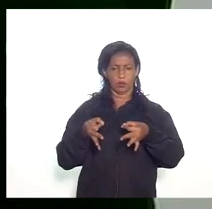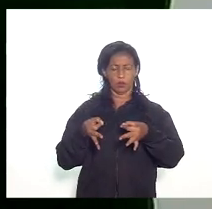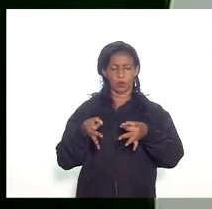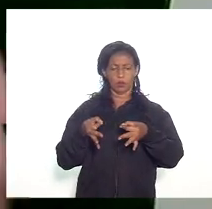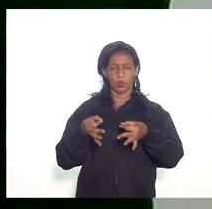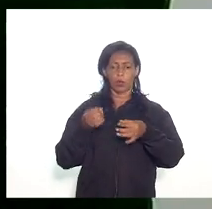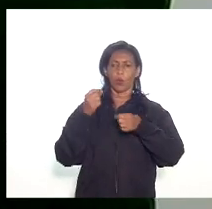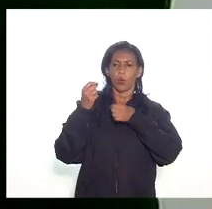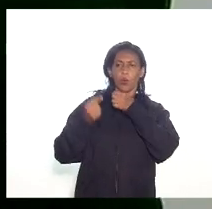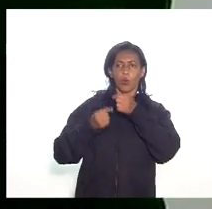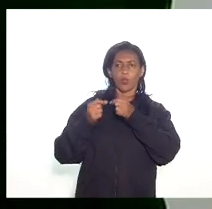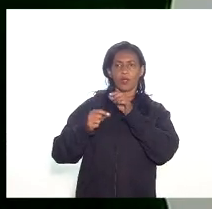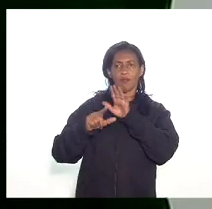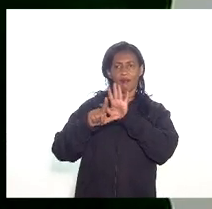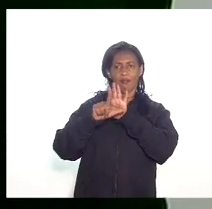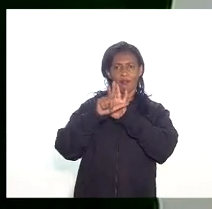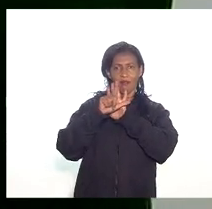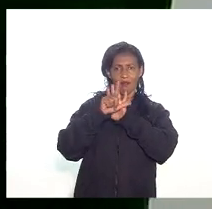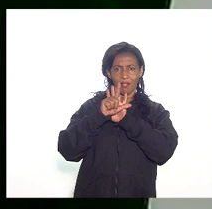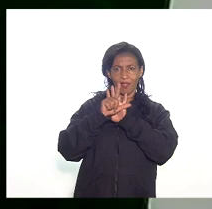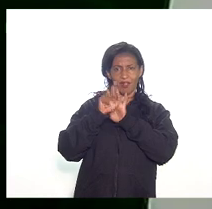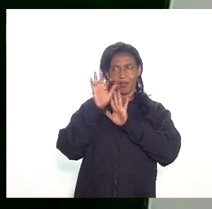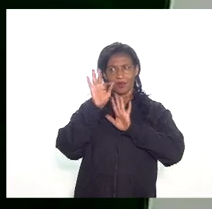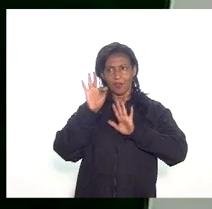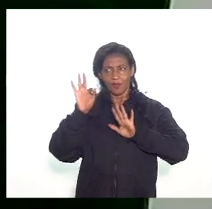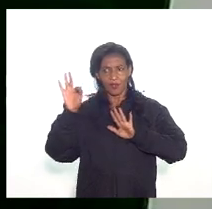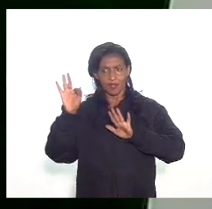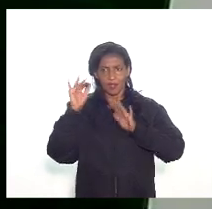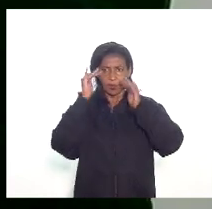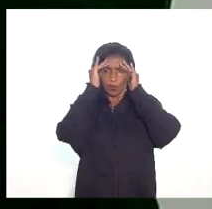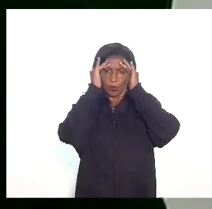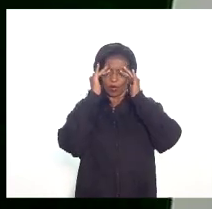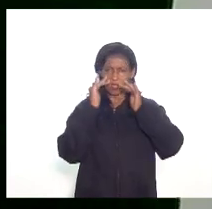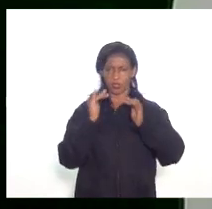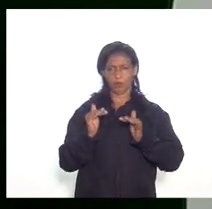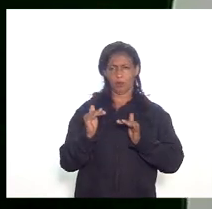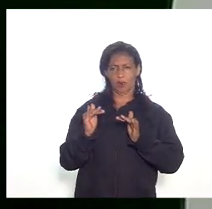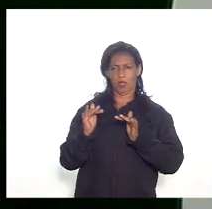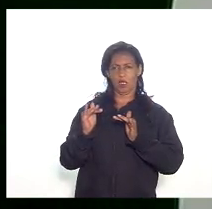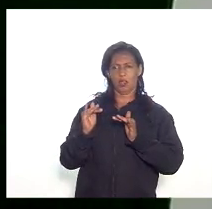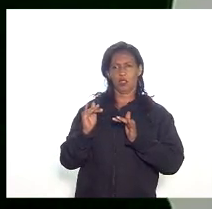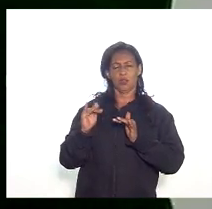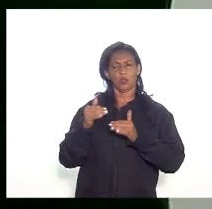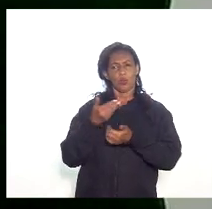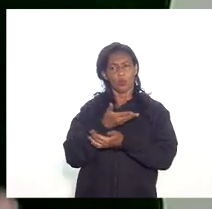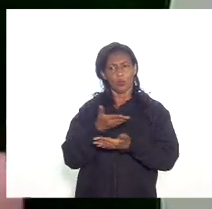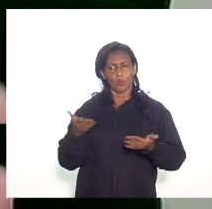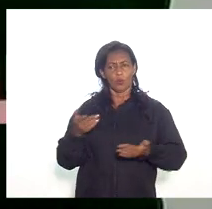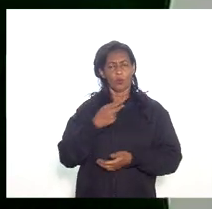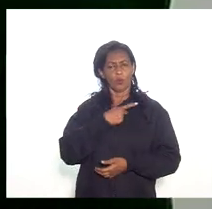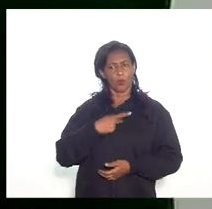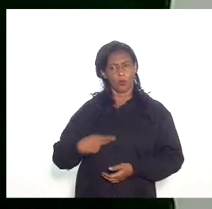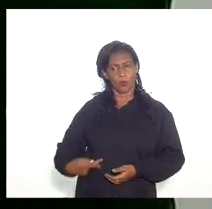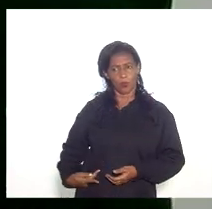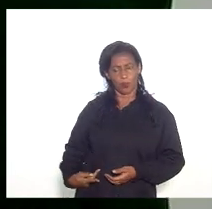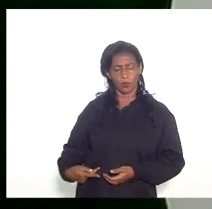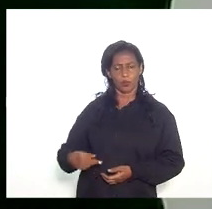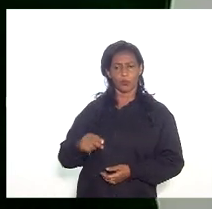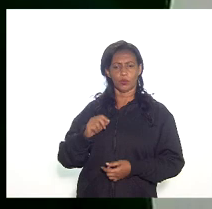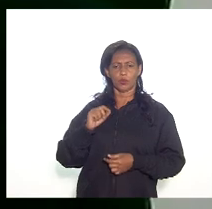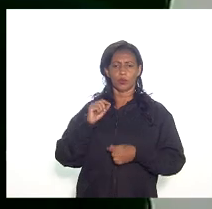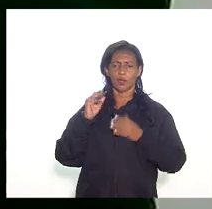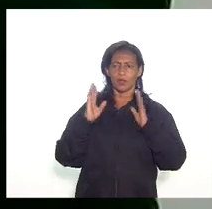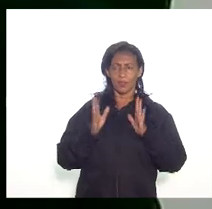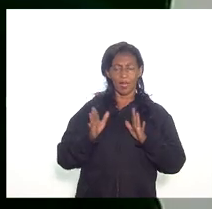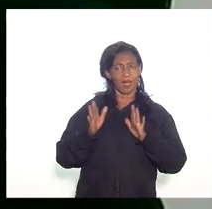que prevê a legislação federal no respeito ao local público aos bens públicos então dado o fato de que nós